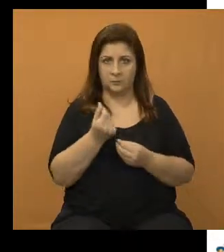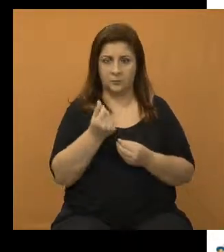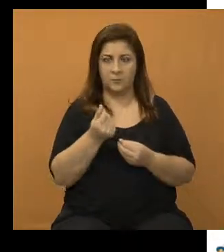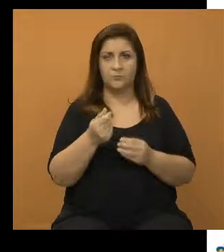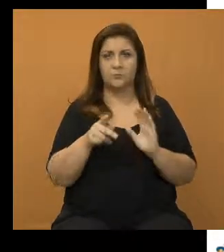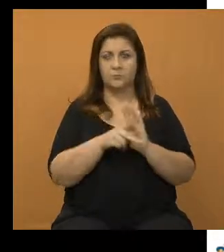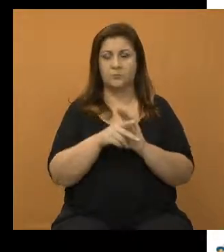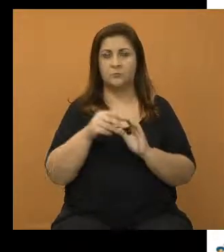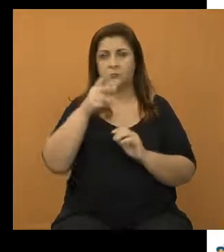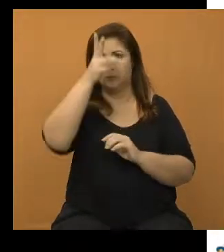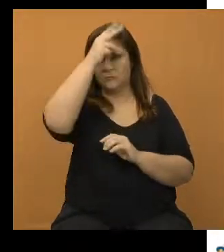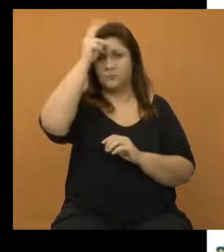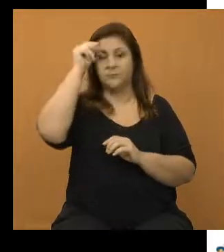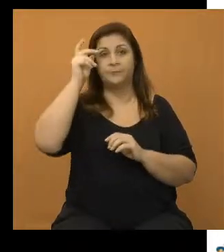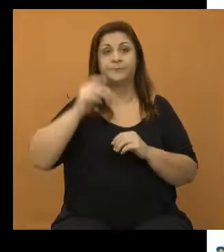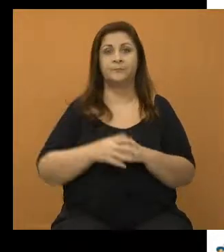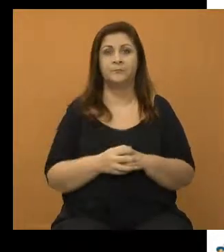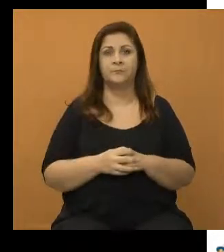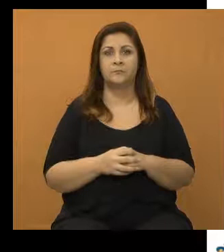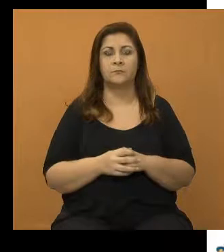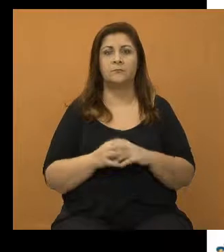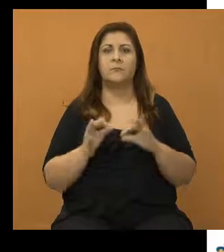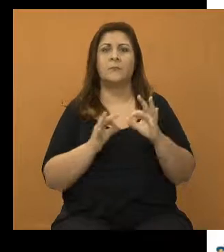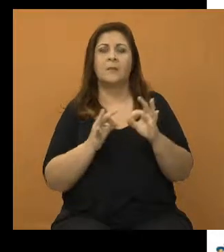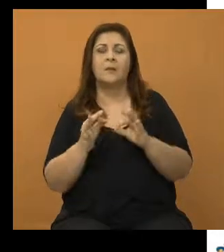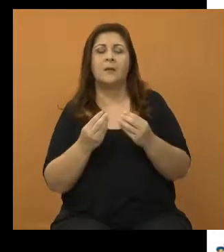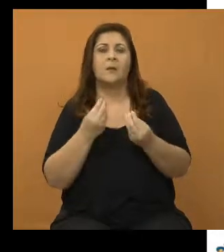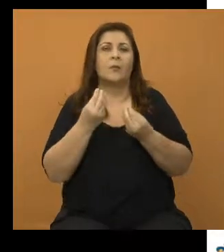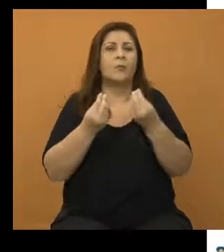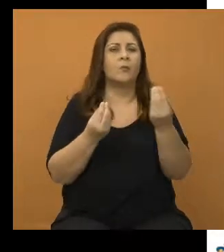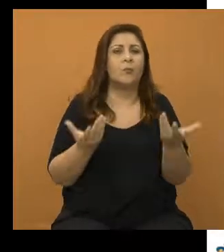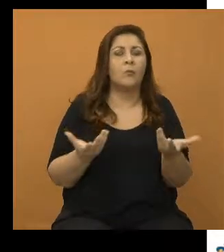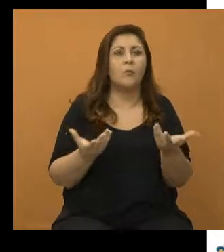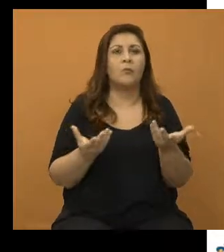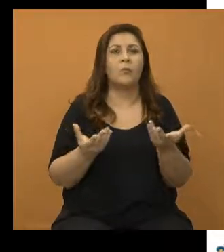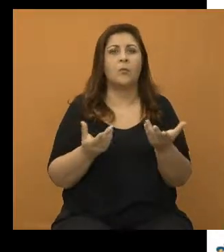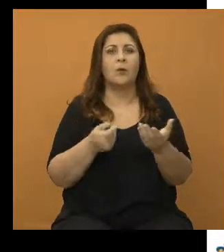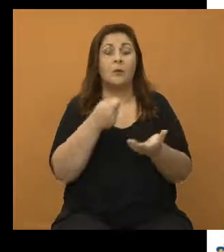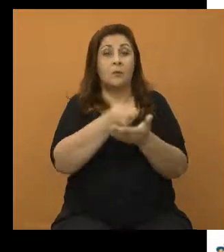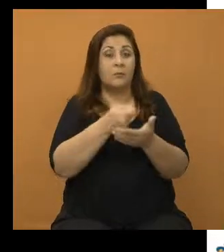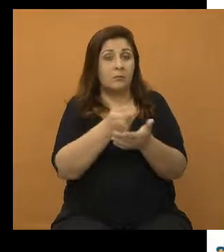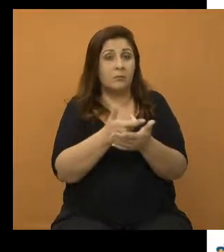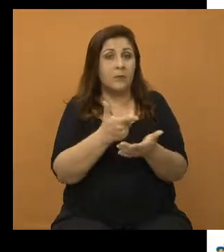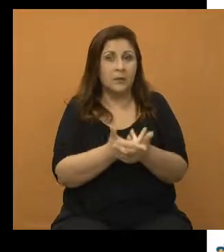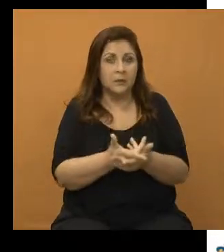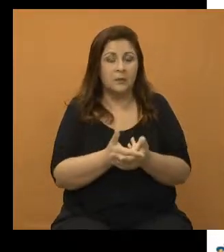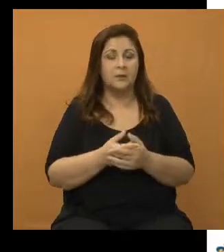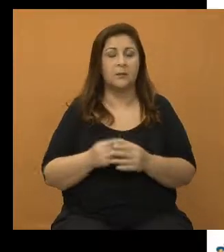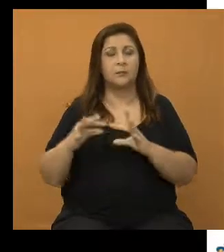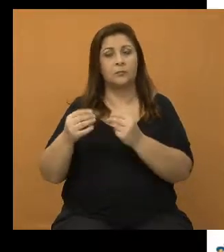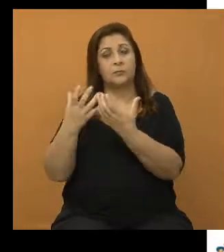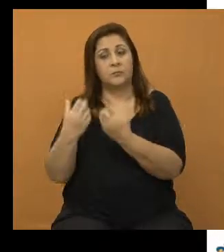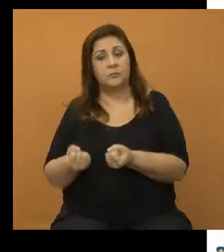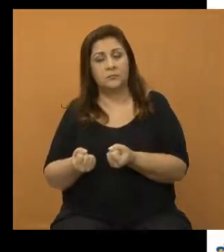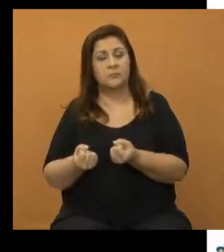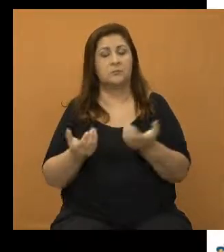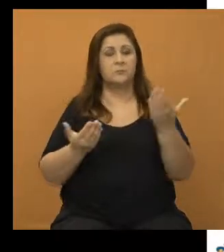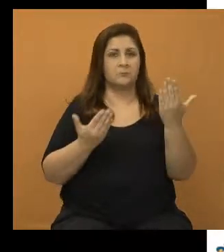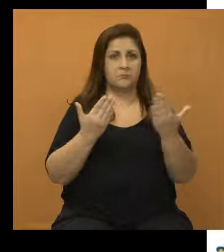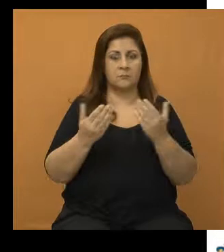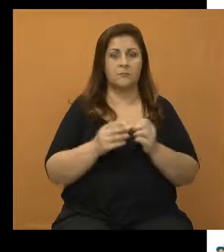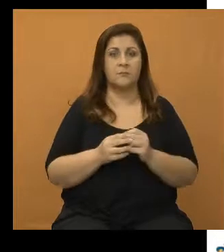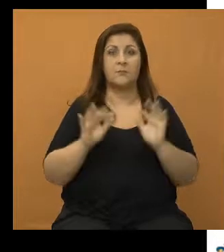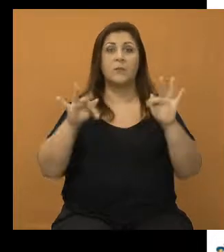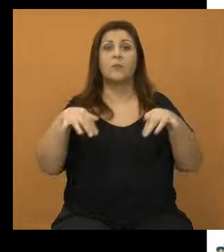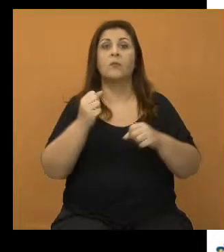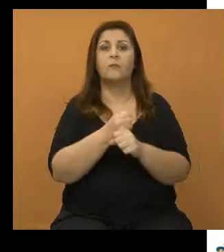semestre. Então, agora a gente estima as receitas, né? Estima as despesas. É lógico que quando chegar mais para o final do ano, quando a